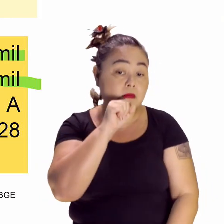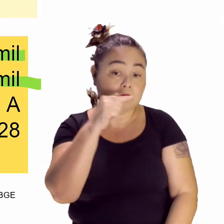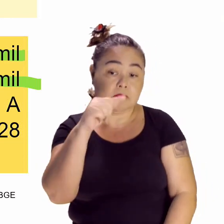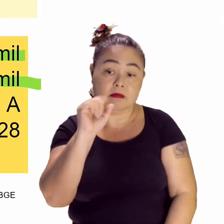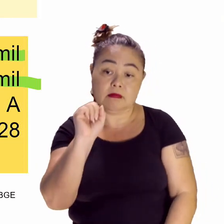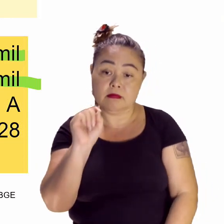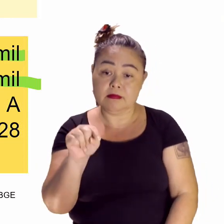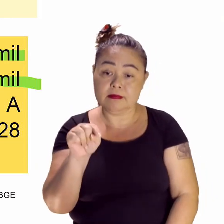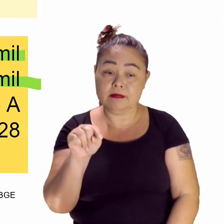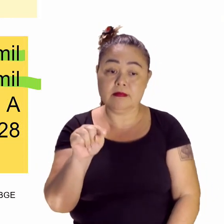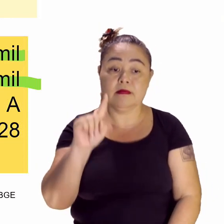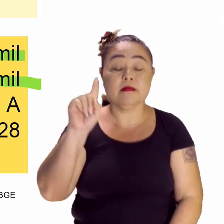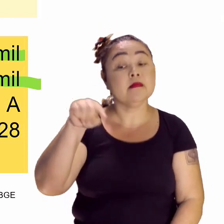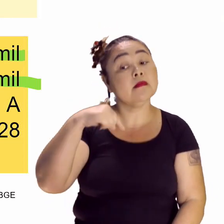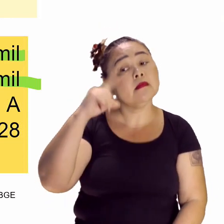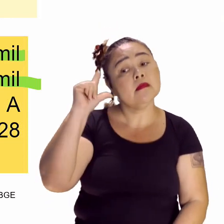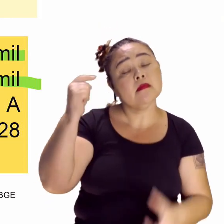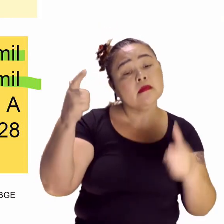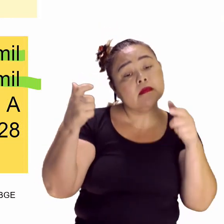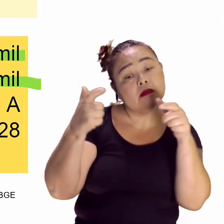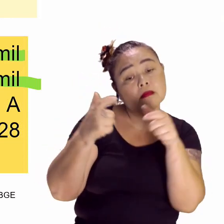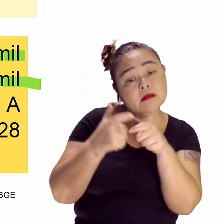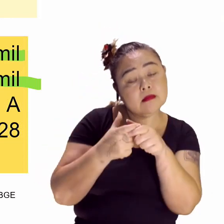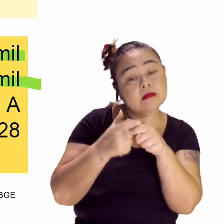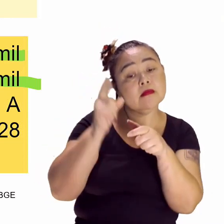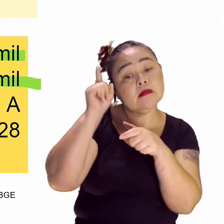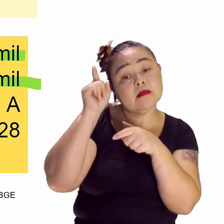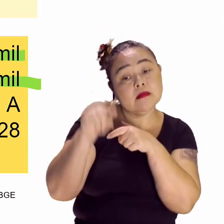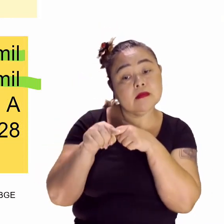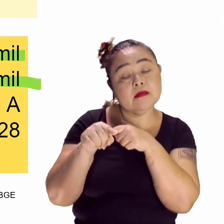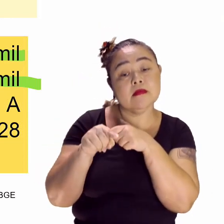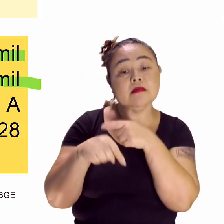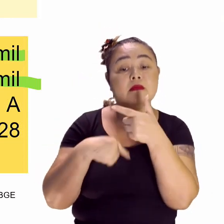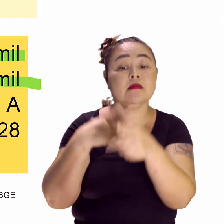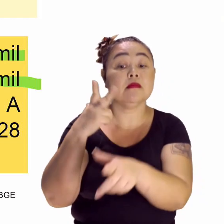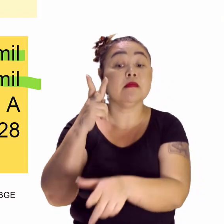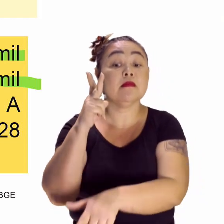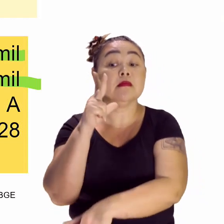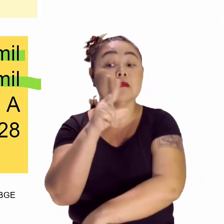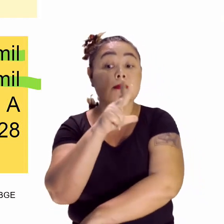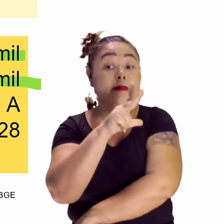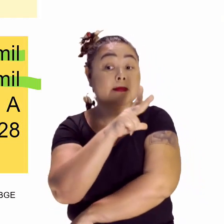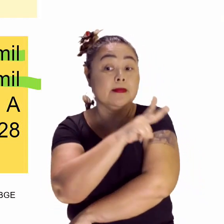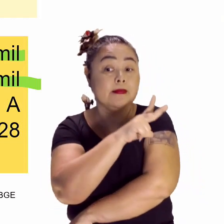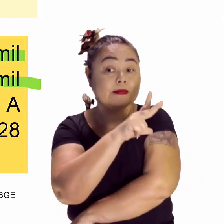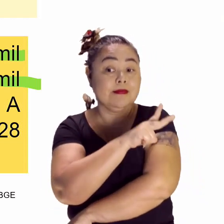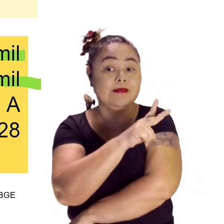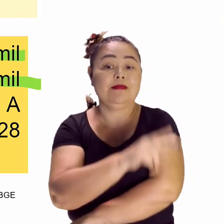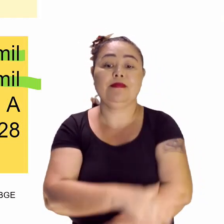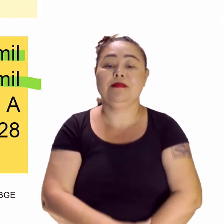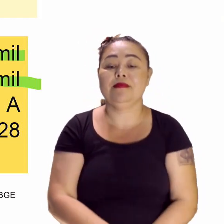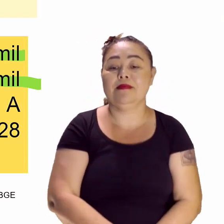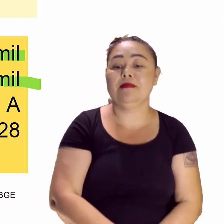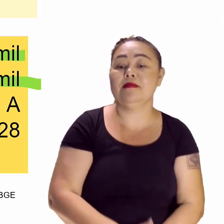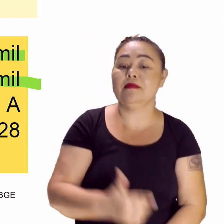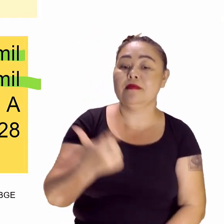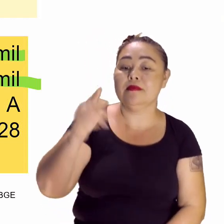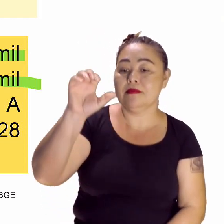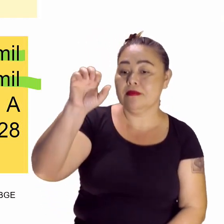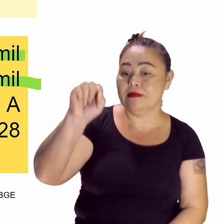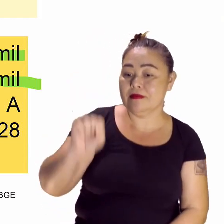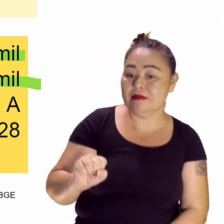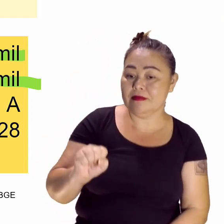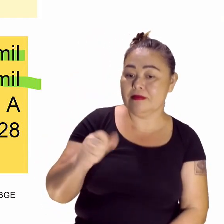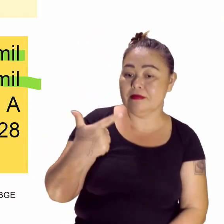7 mil toneladas e a menor produção foi identificada onde Vilhena Cone Sul